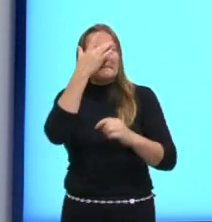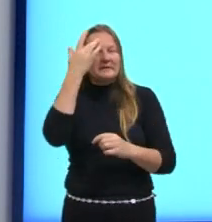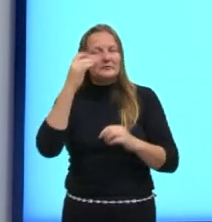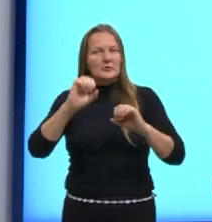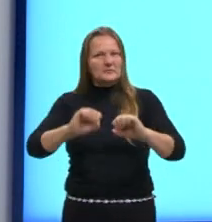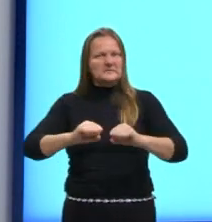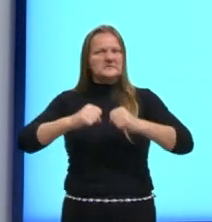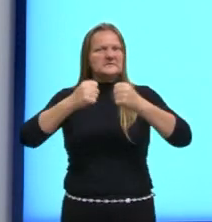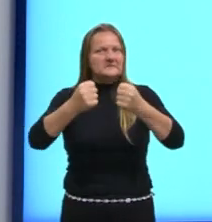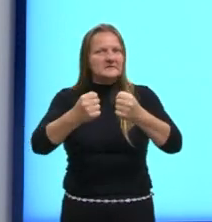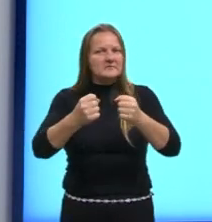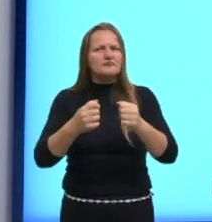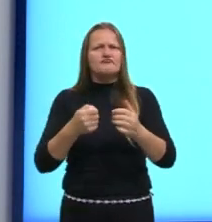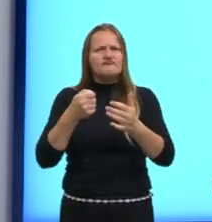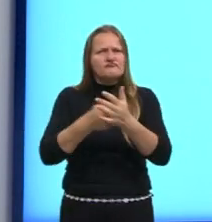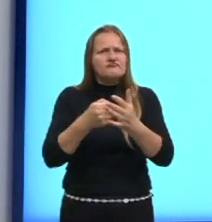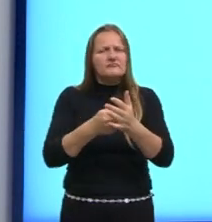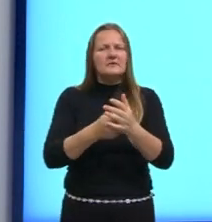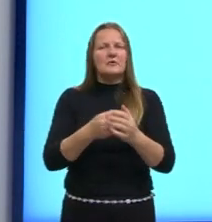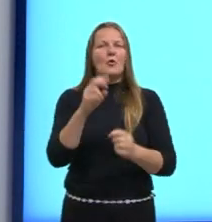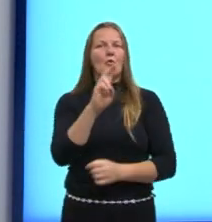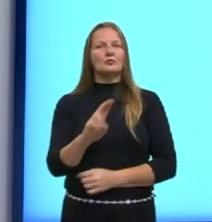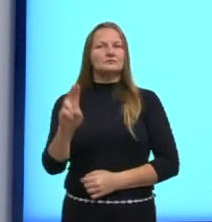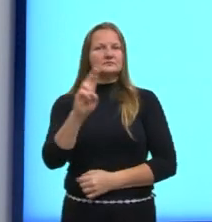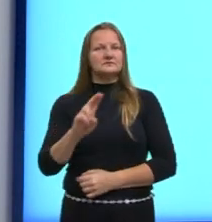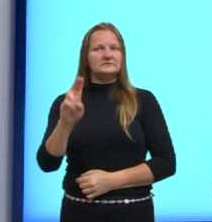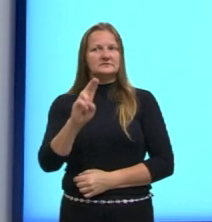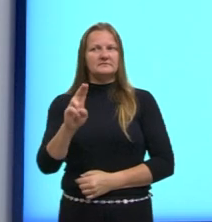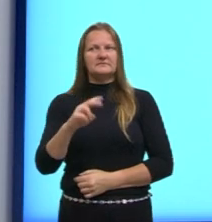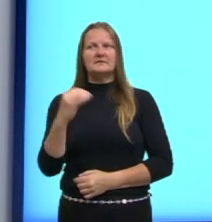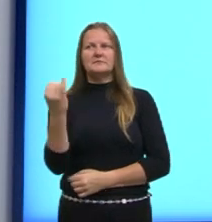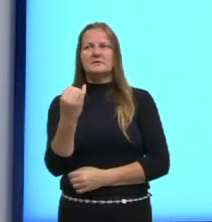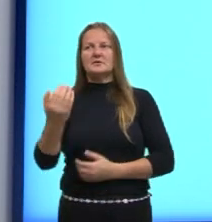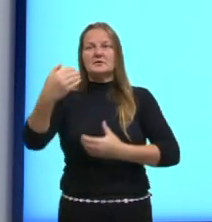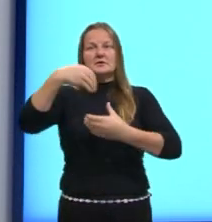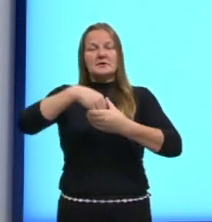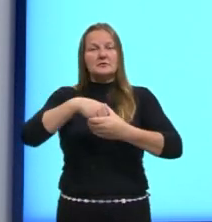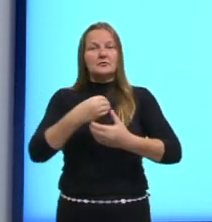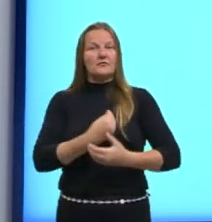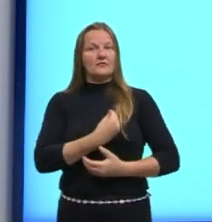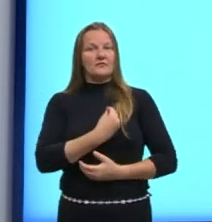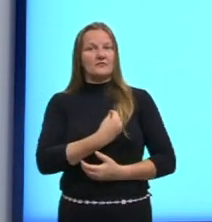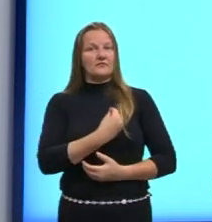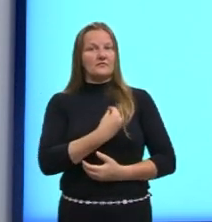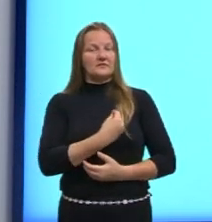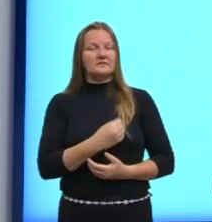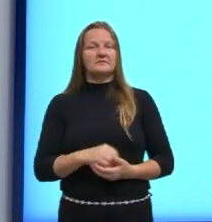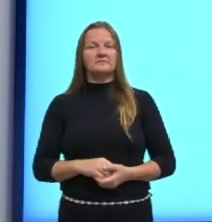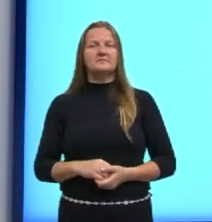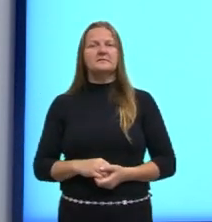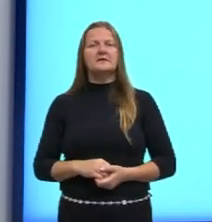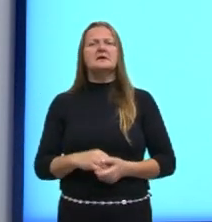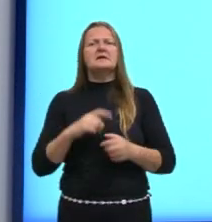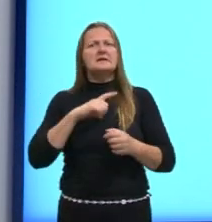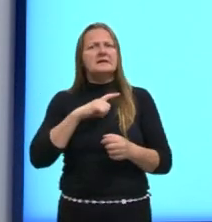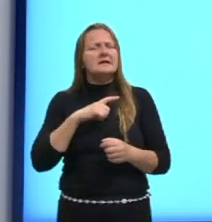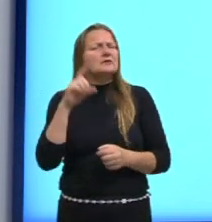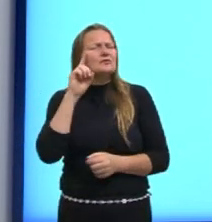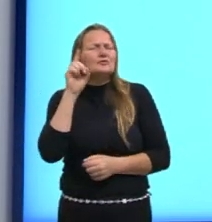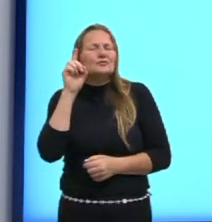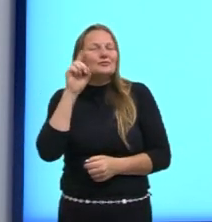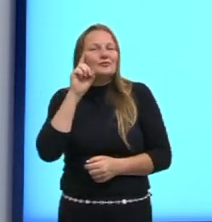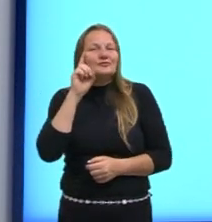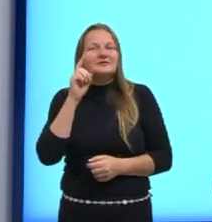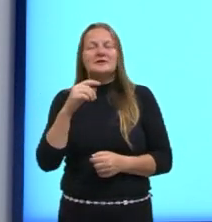os polímeros né como a utilização Porque eles estão presentes muito frequente no nosso dia a dia